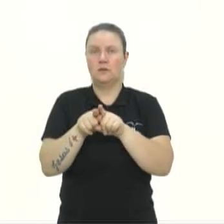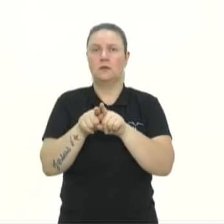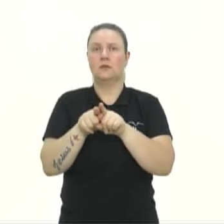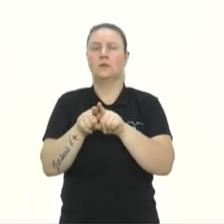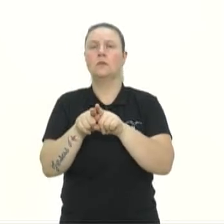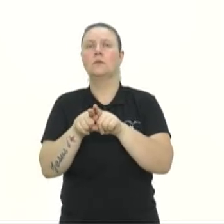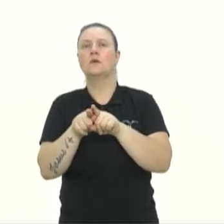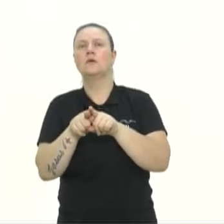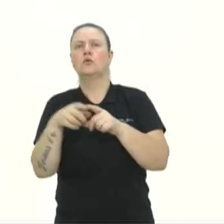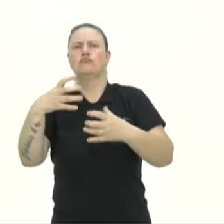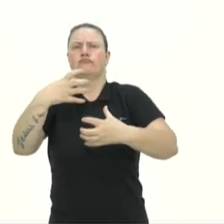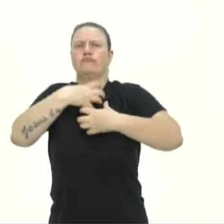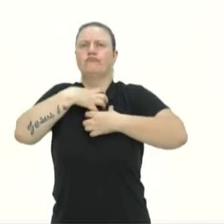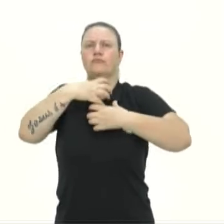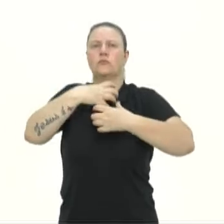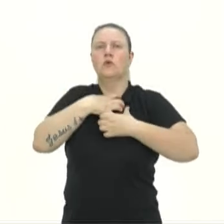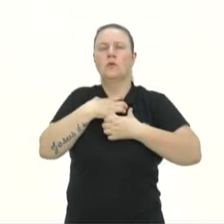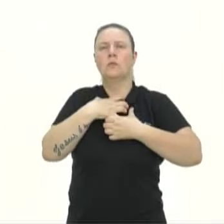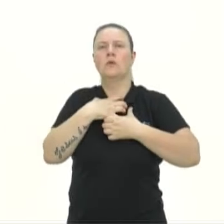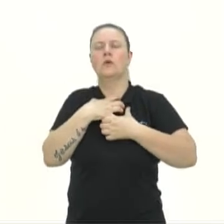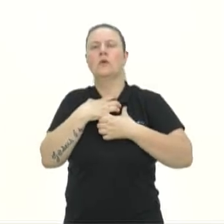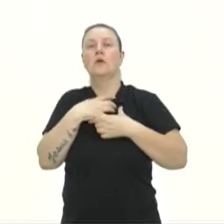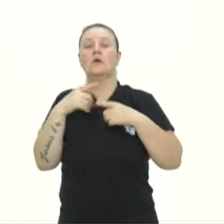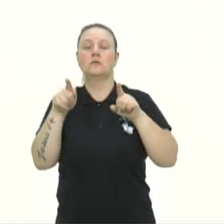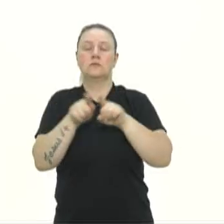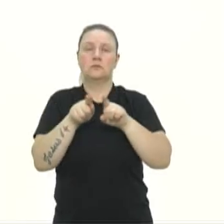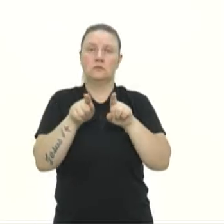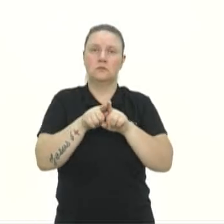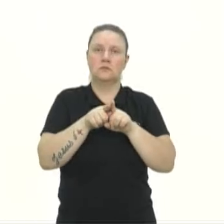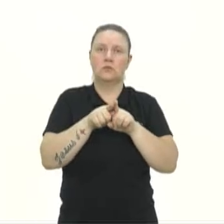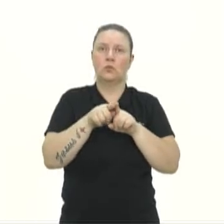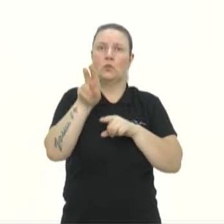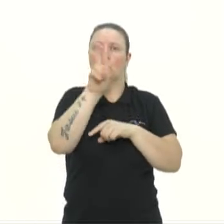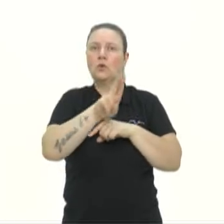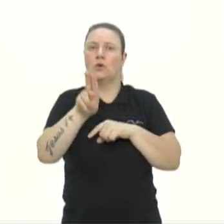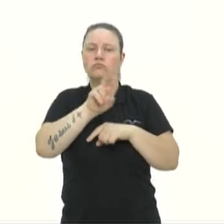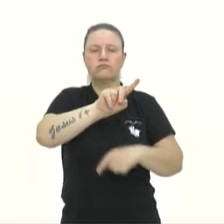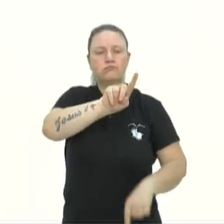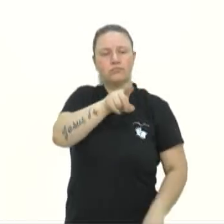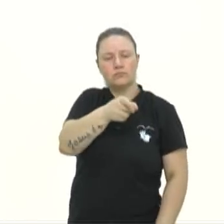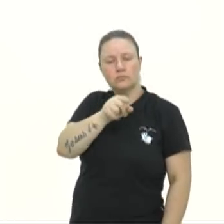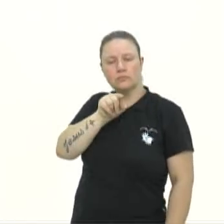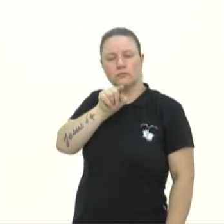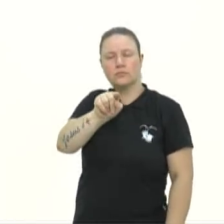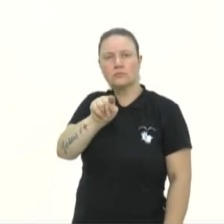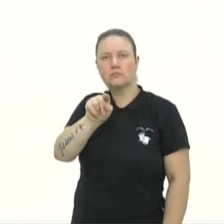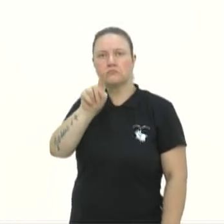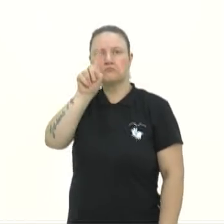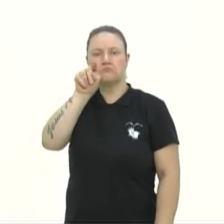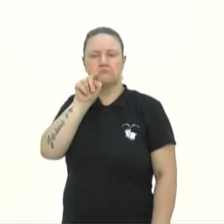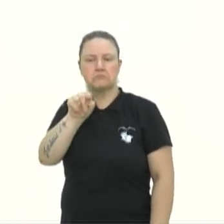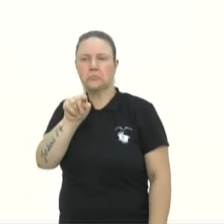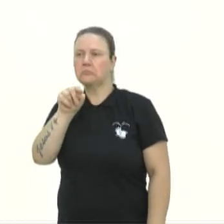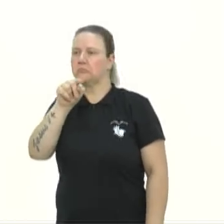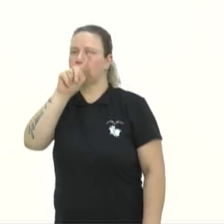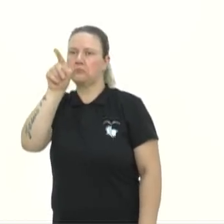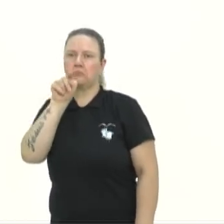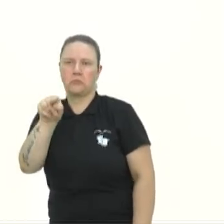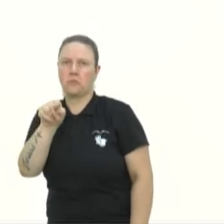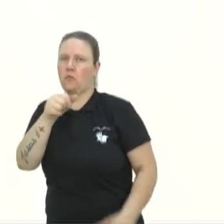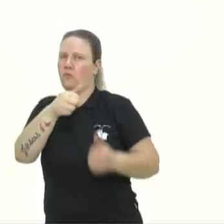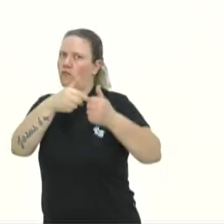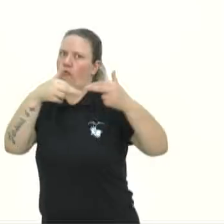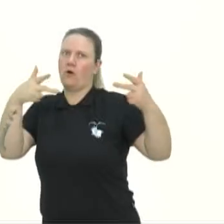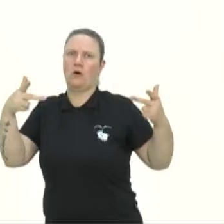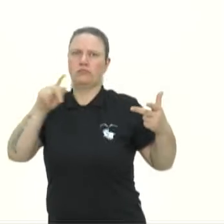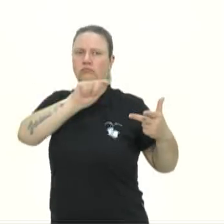os efeitos de sentido decorrentes do uso da pontuação e de outras notações.